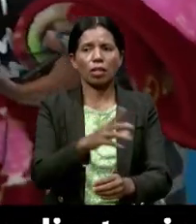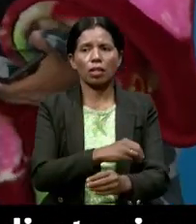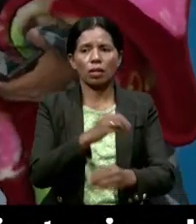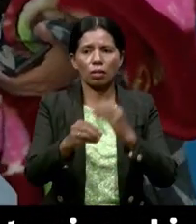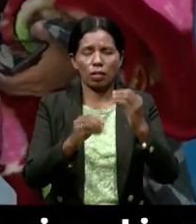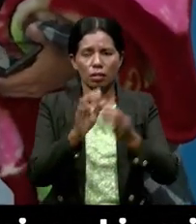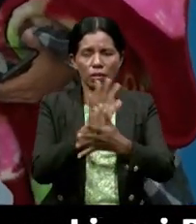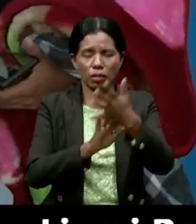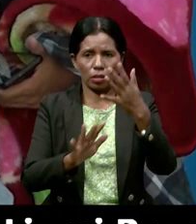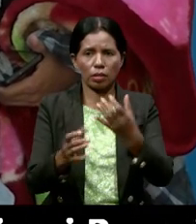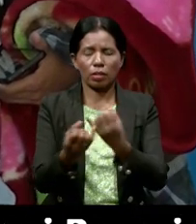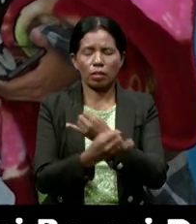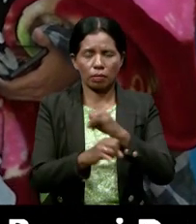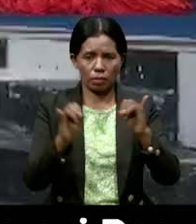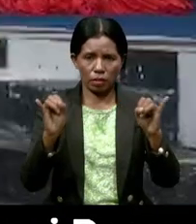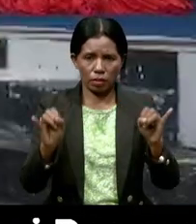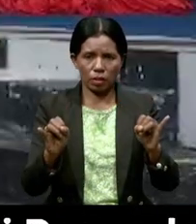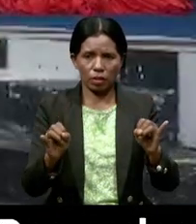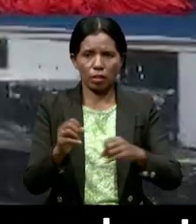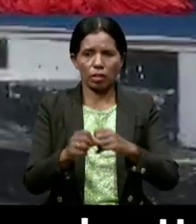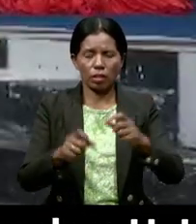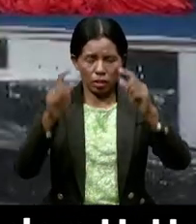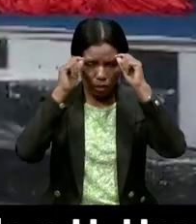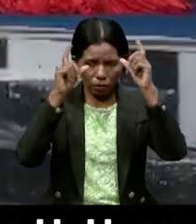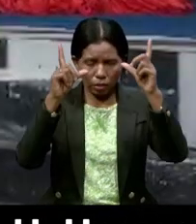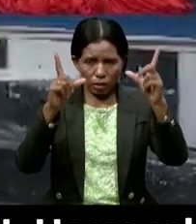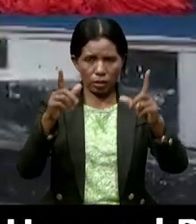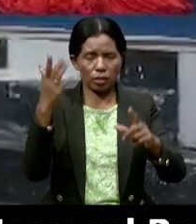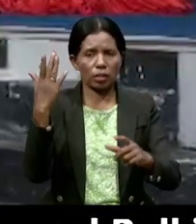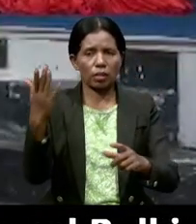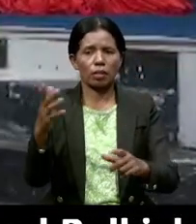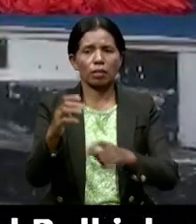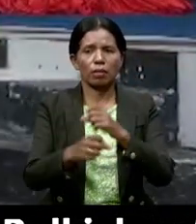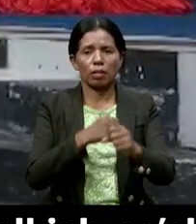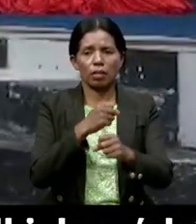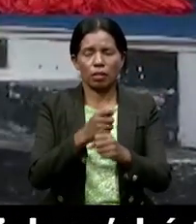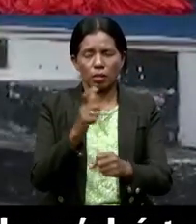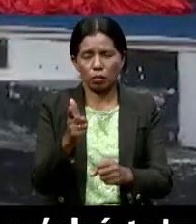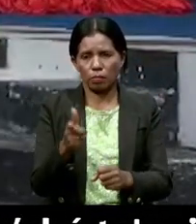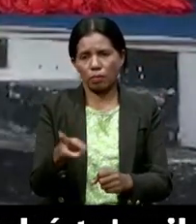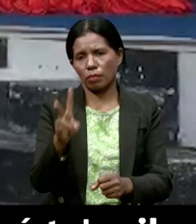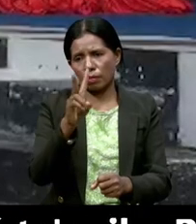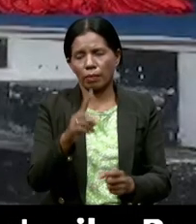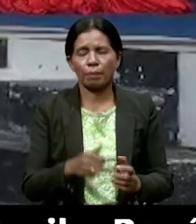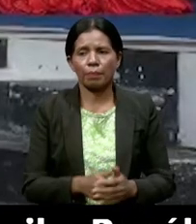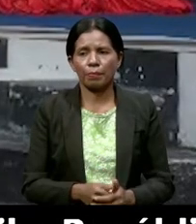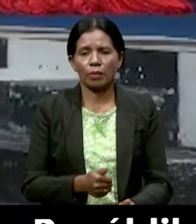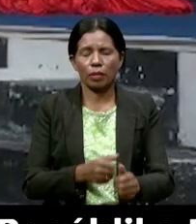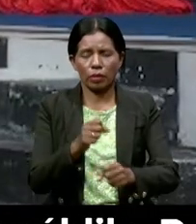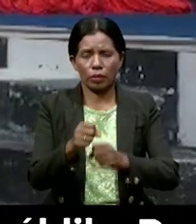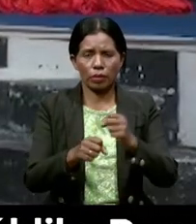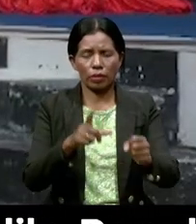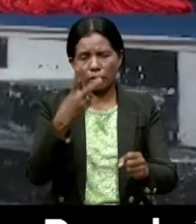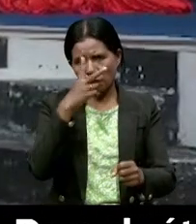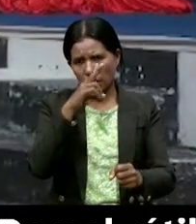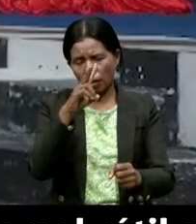com a comemoração Restauração e Independência Timor-Leste nian, badala ruanulo resin rua. Tuir sociedade civil